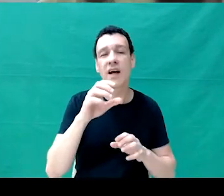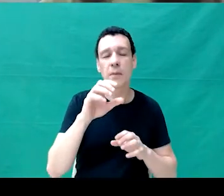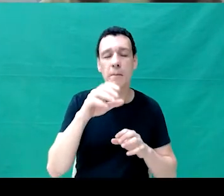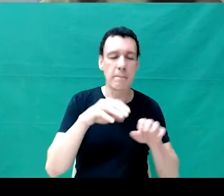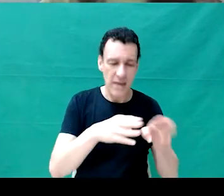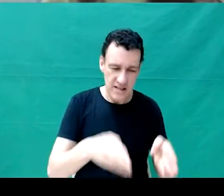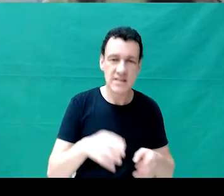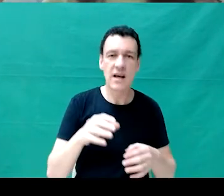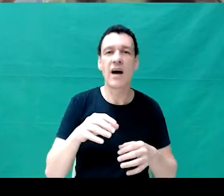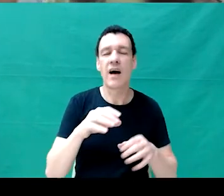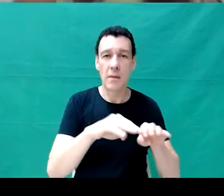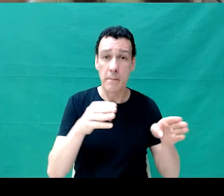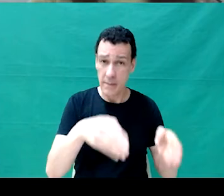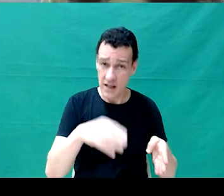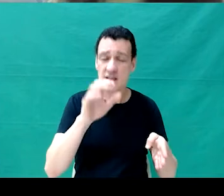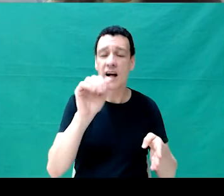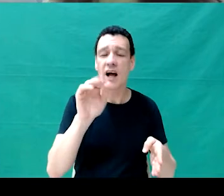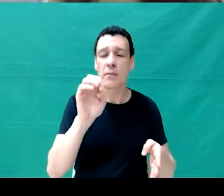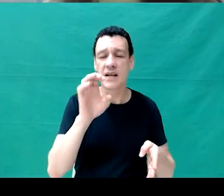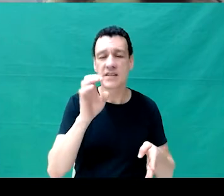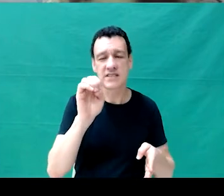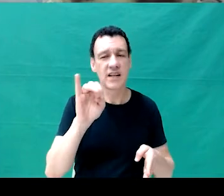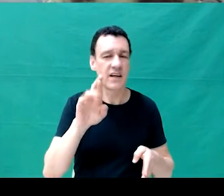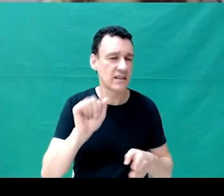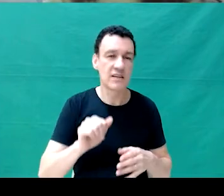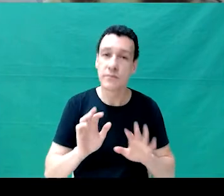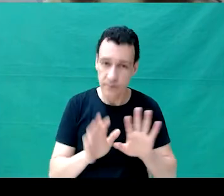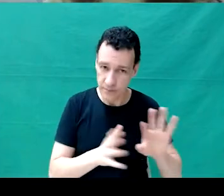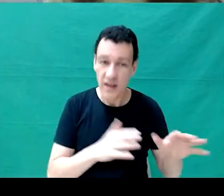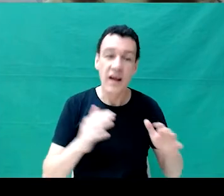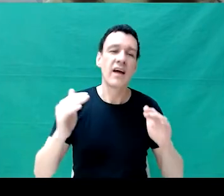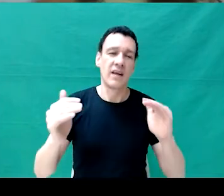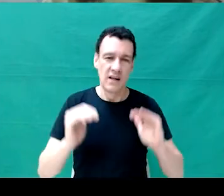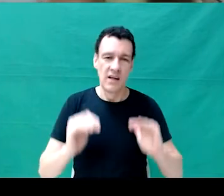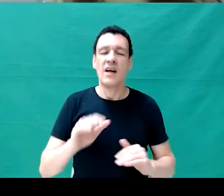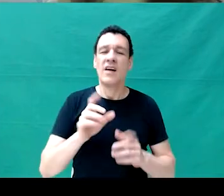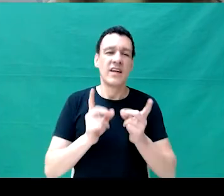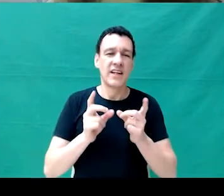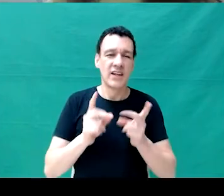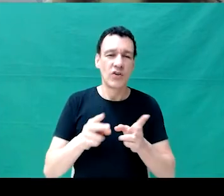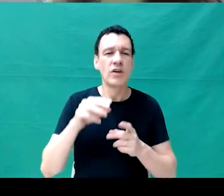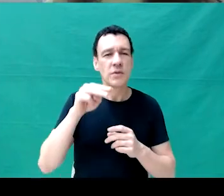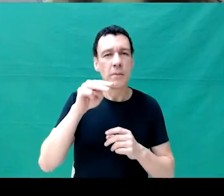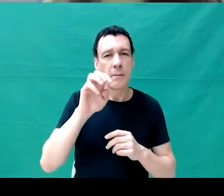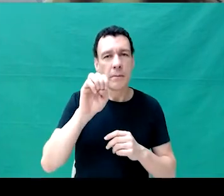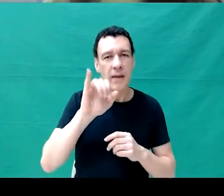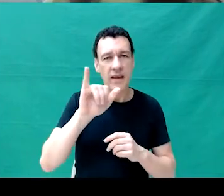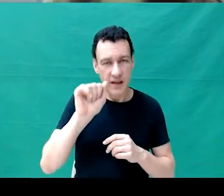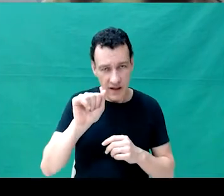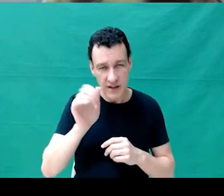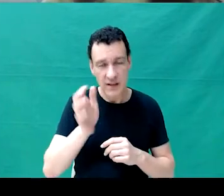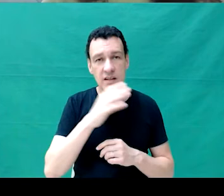meia tigela. Ah, desenvolvedor de meia tigela. Ah, UX de meia tigela.